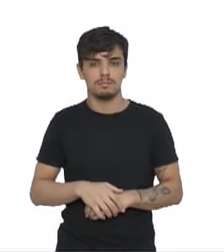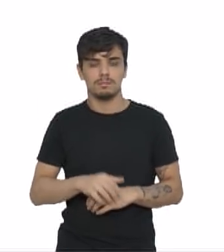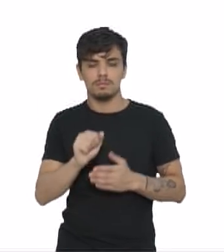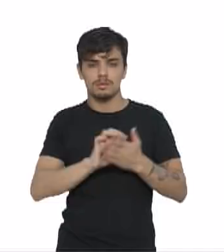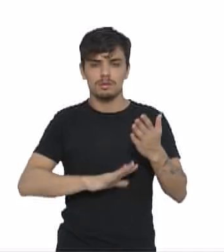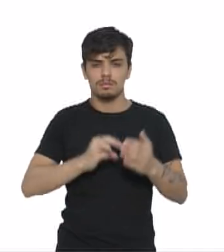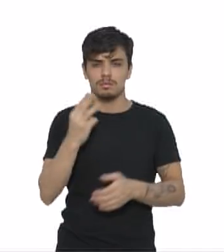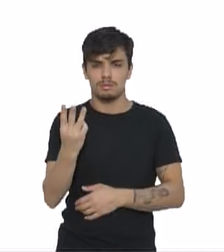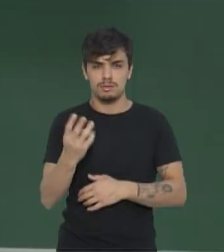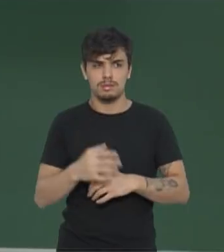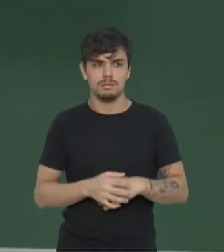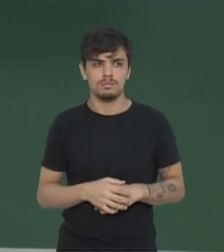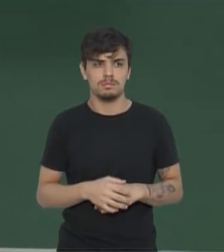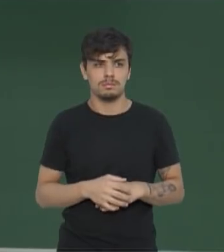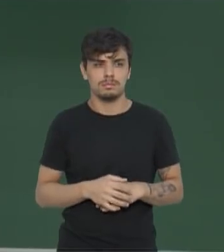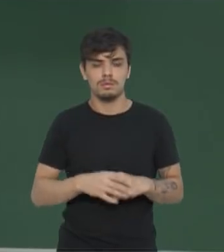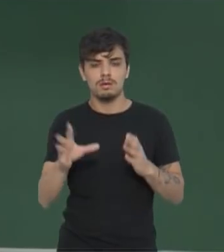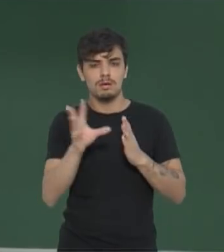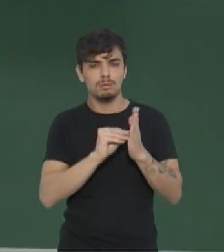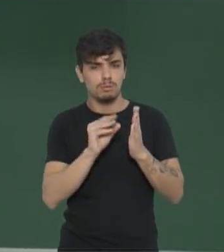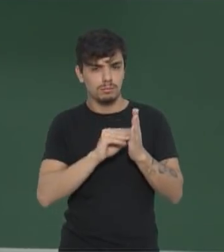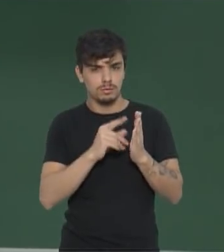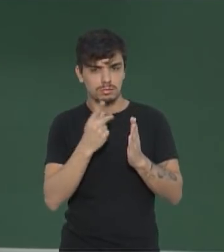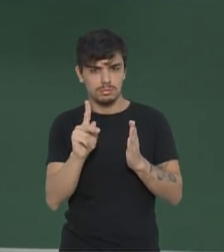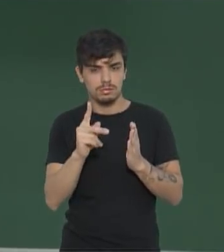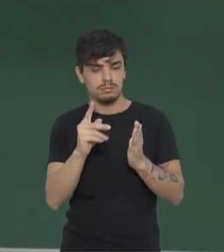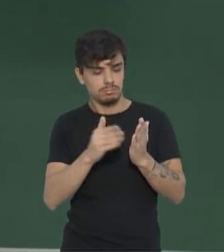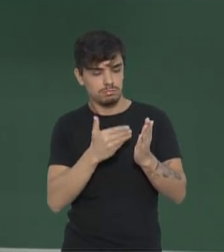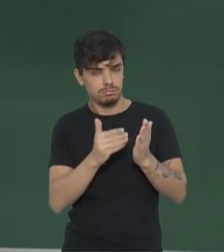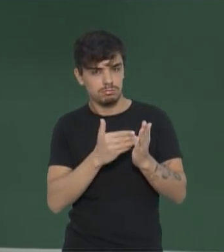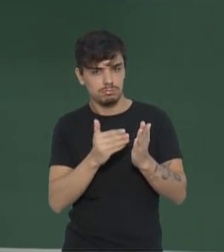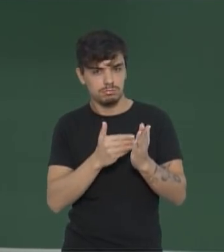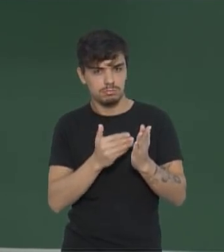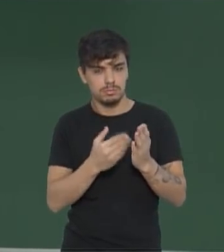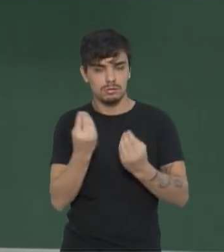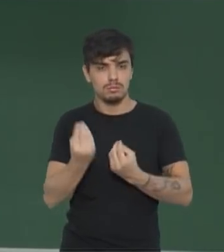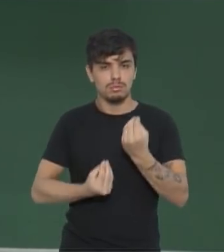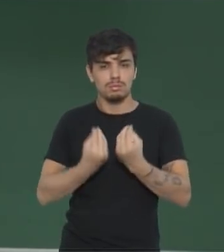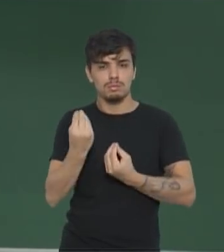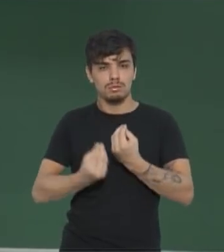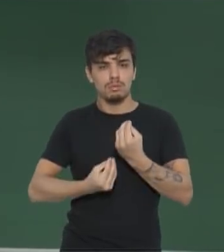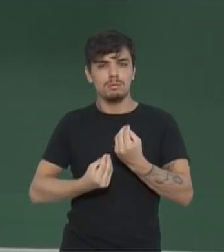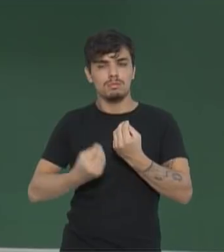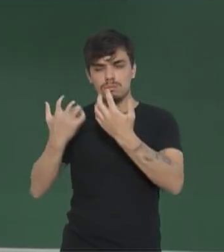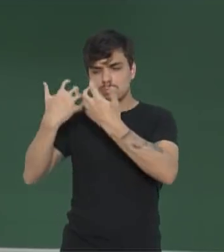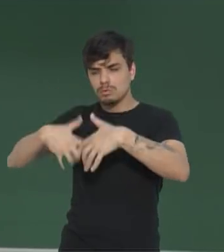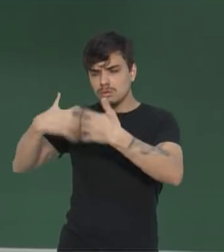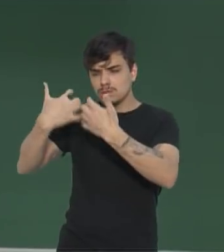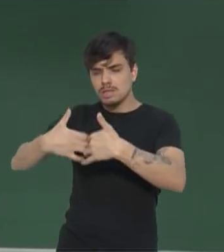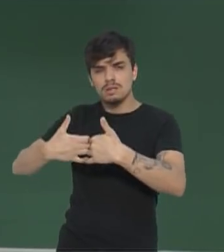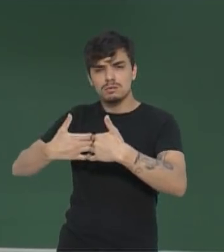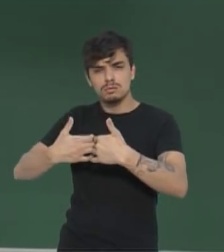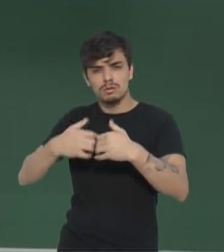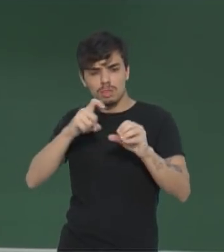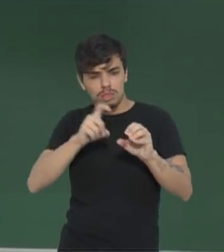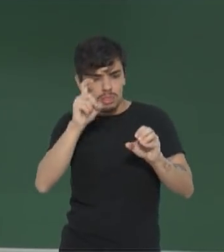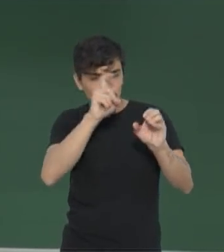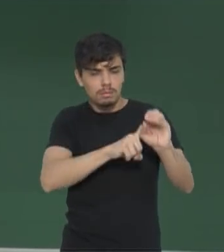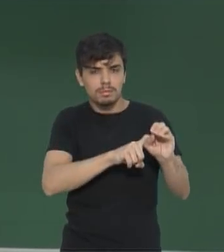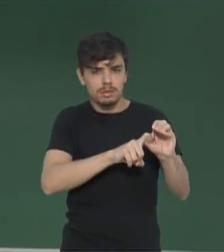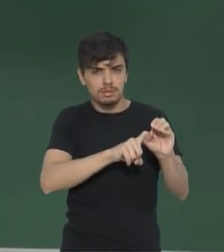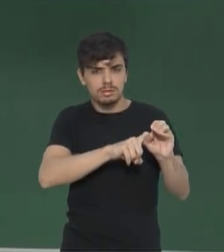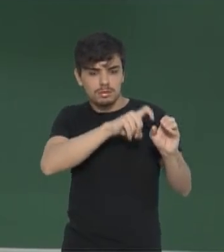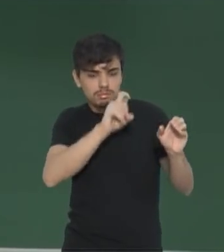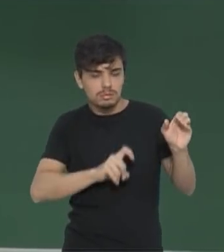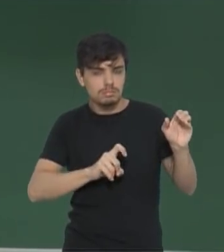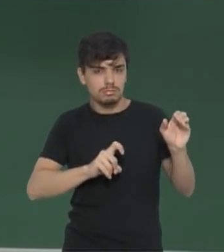Com vocês, peguei uma explicação bem bacana, dá para vocês trabalhar legal. Como foi o processo de independência de Portugal? Vamos ver quem ficou bem atento a essa minha explicação. Dá